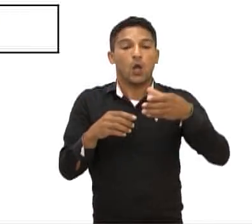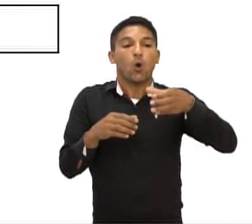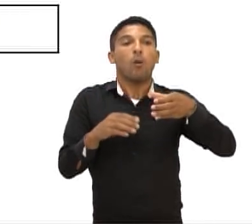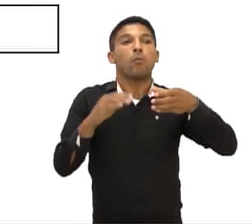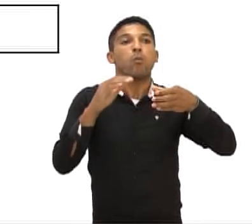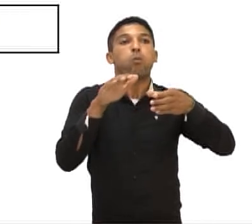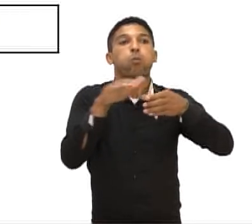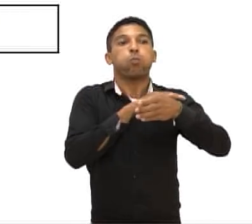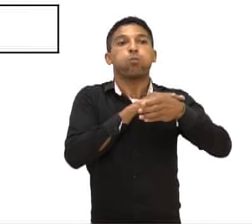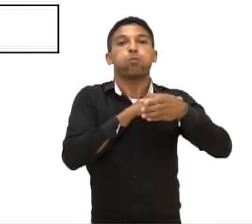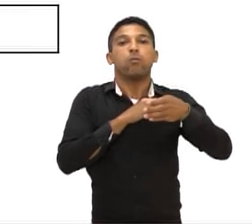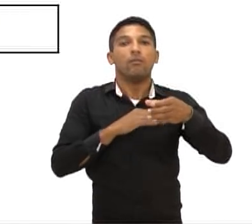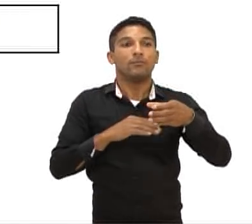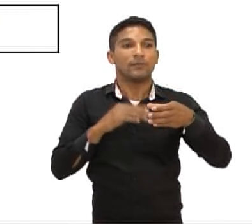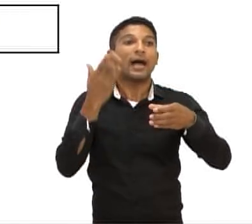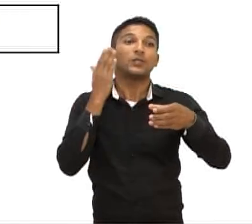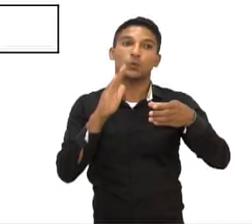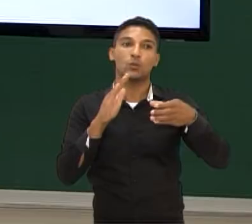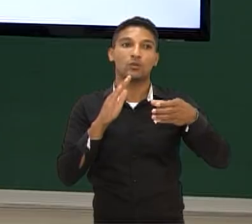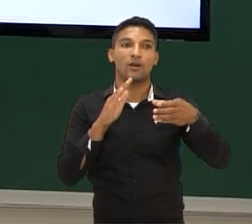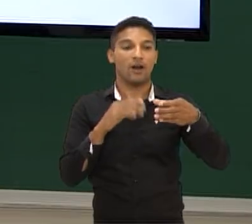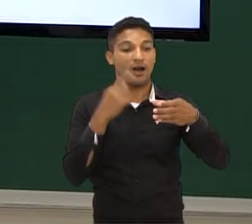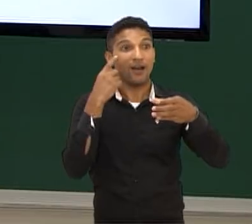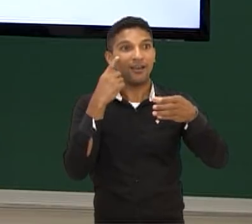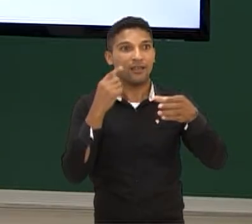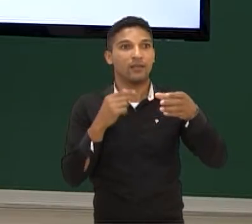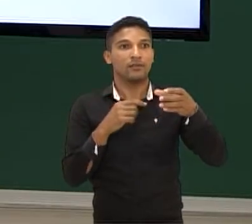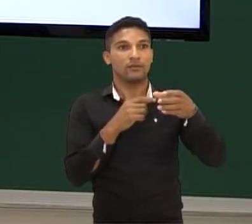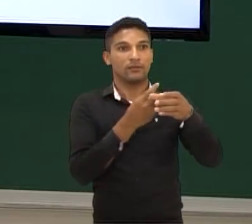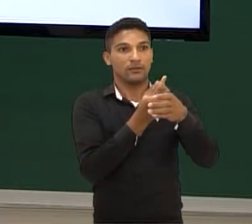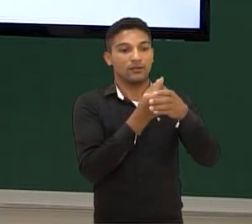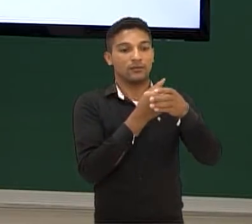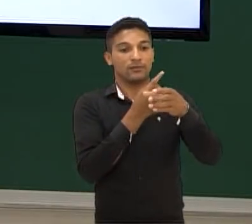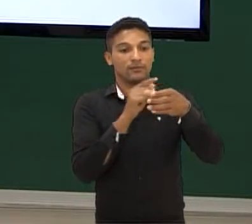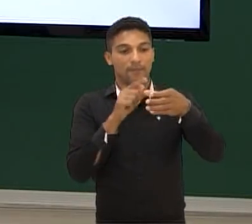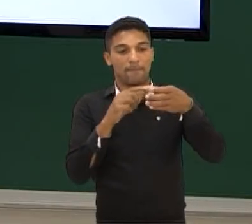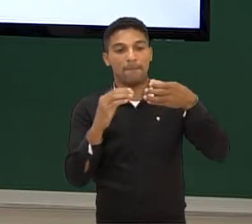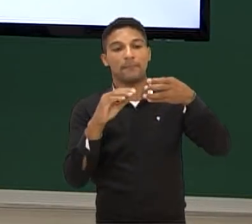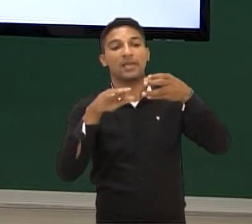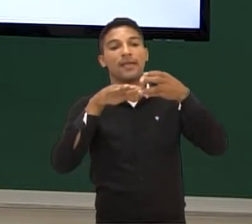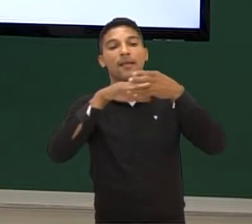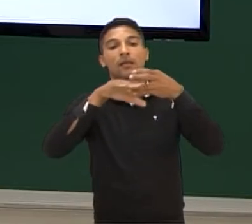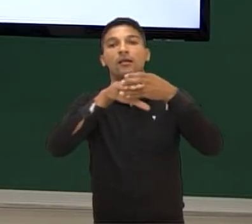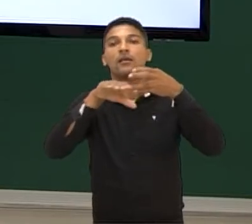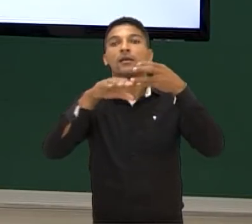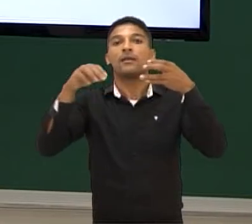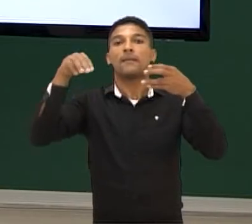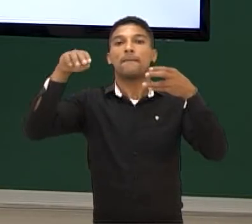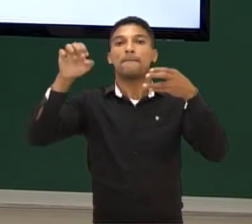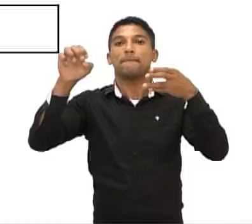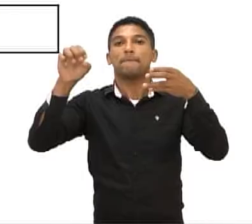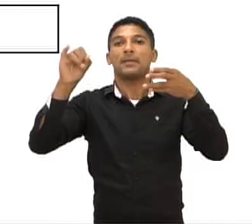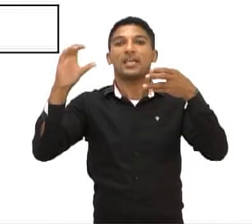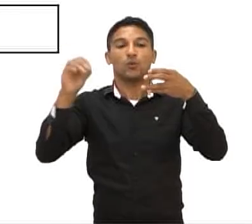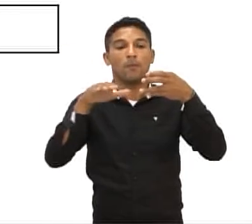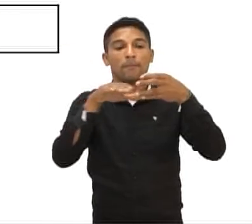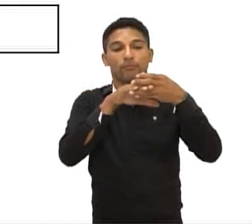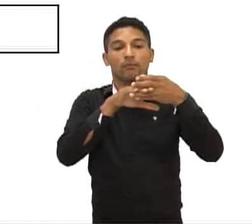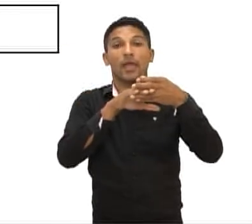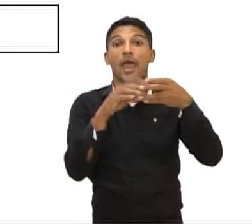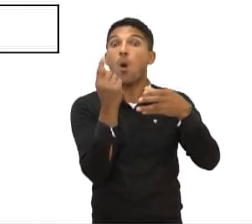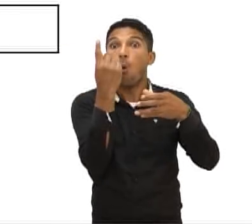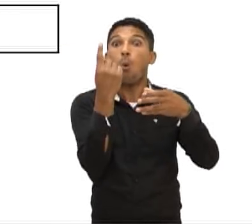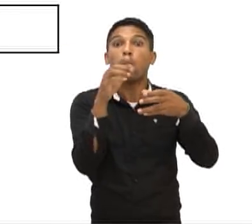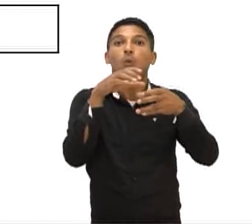tudo bem? Então, aqui, ó, 2 meios, mais 2 meios, mais 1 meio. Olha como fica essa representação. 1,